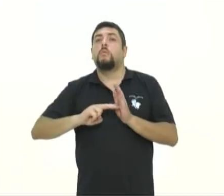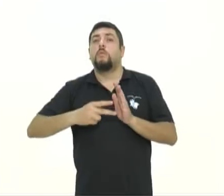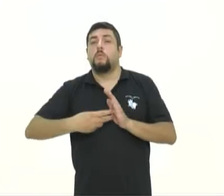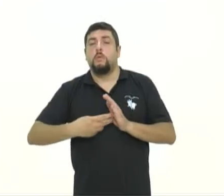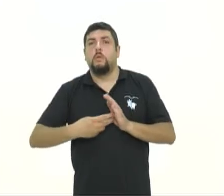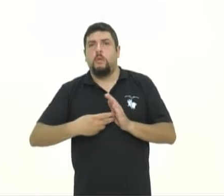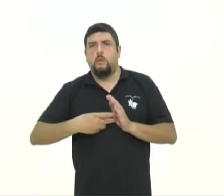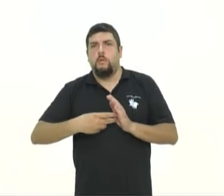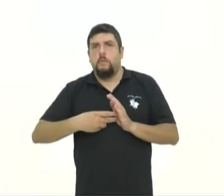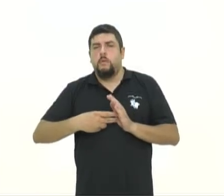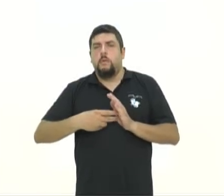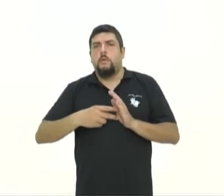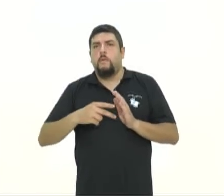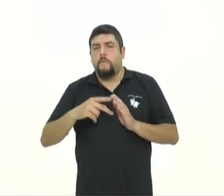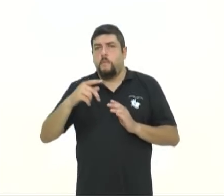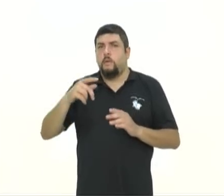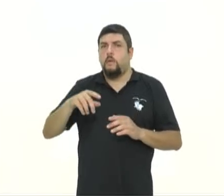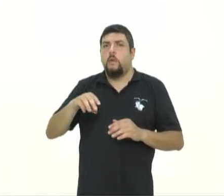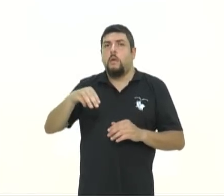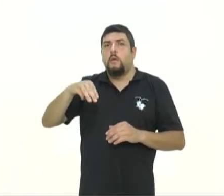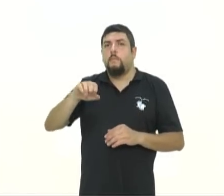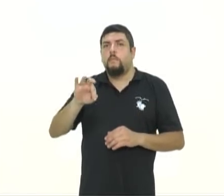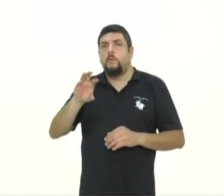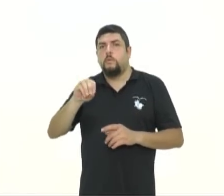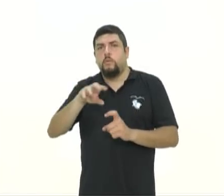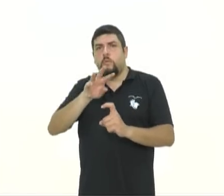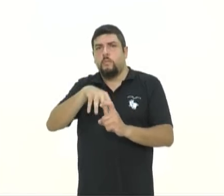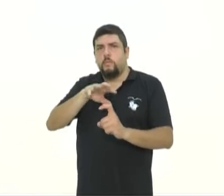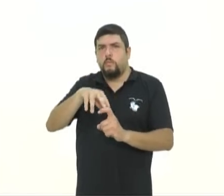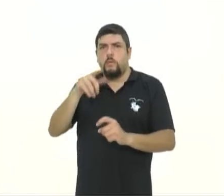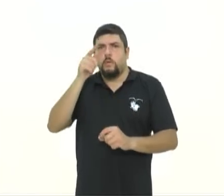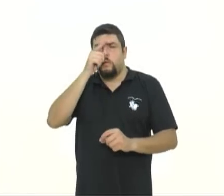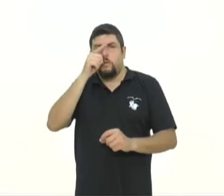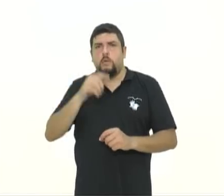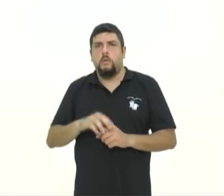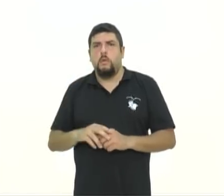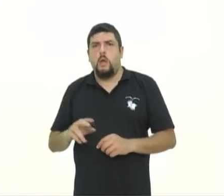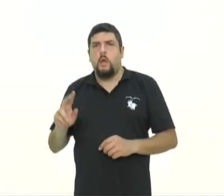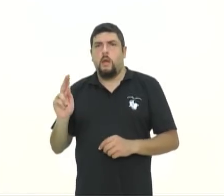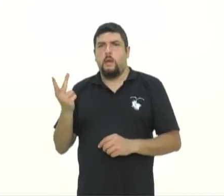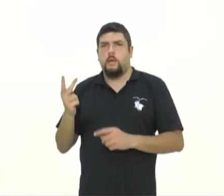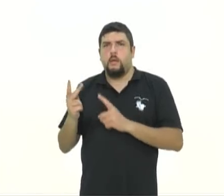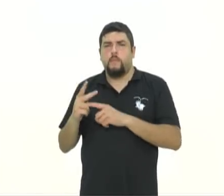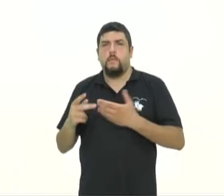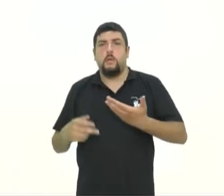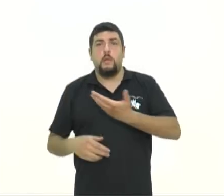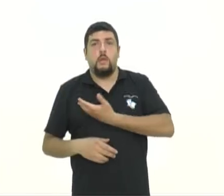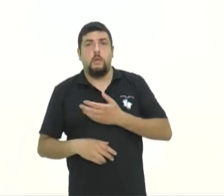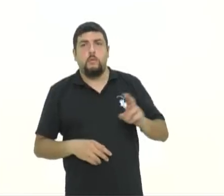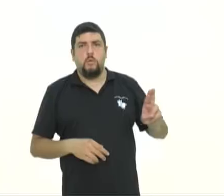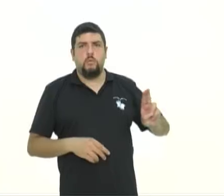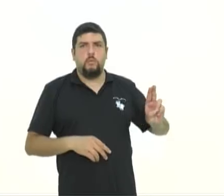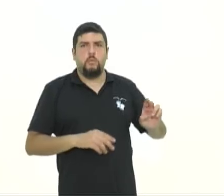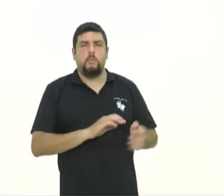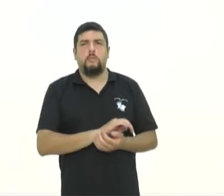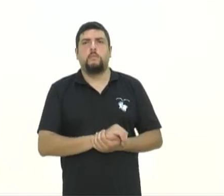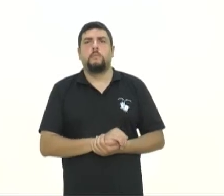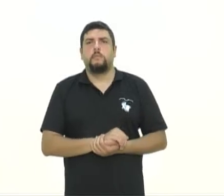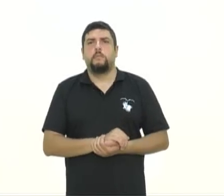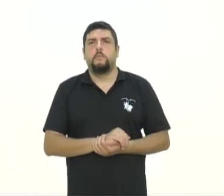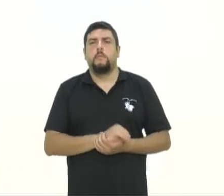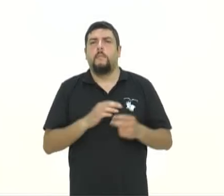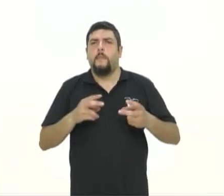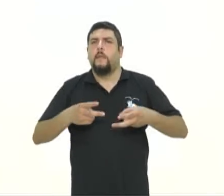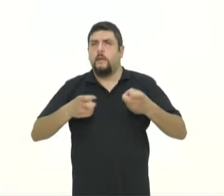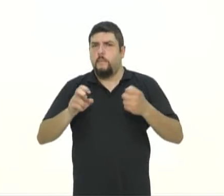por esta denominação, filho de Heracles, amigo de Ulisses. Agora observem a pontuação, o uso